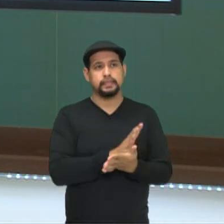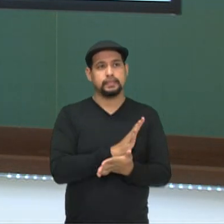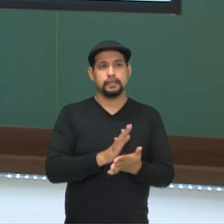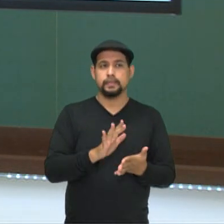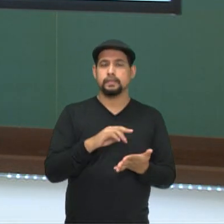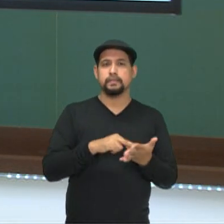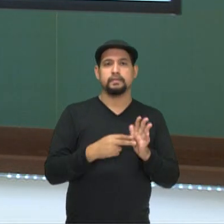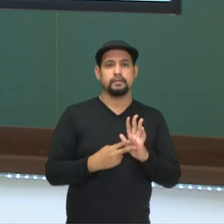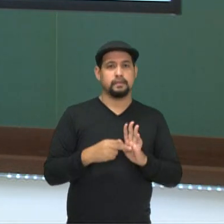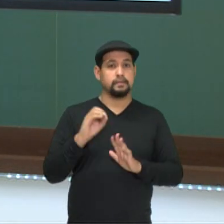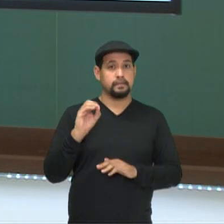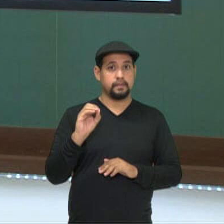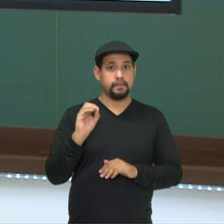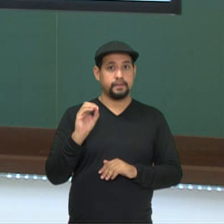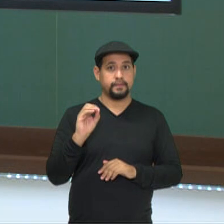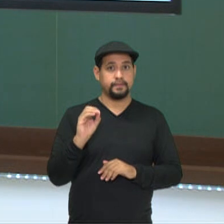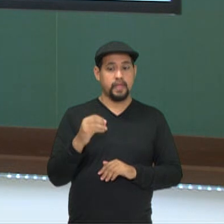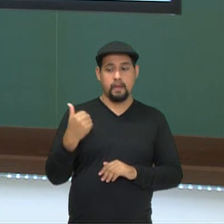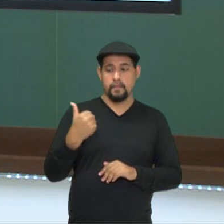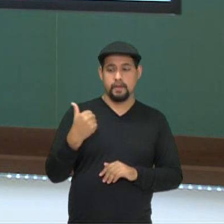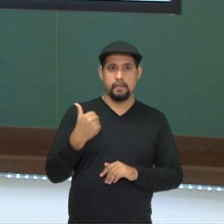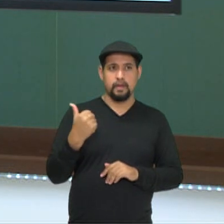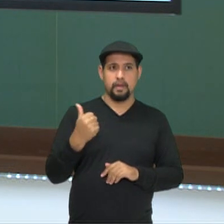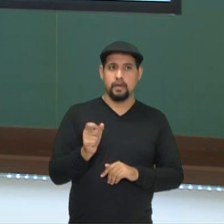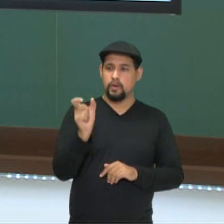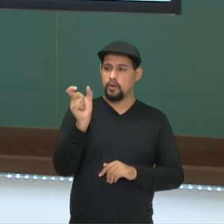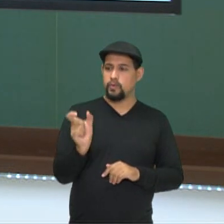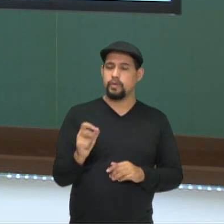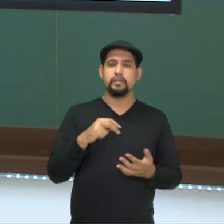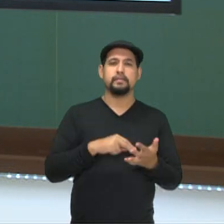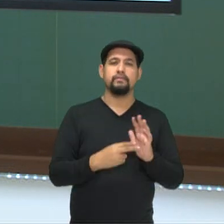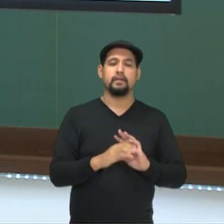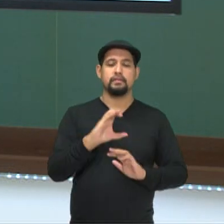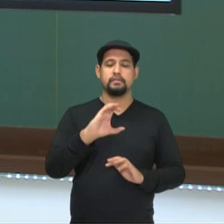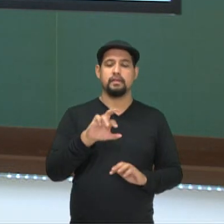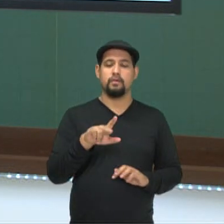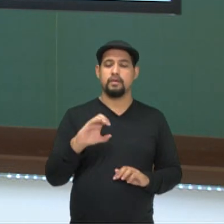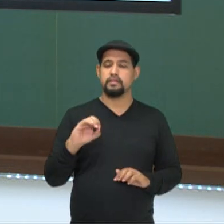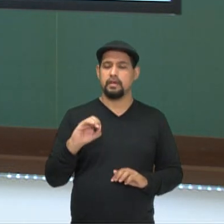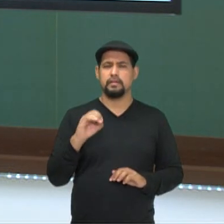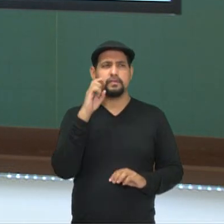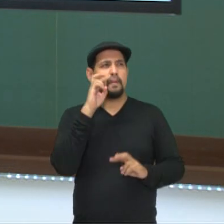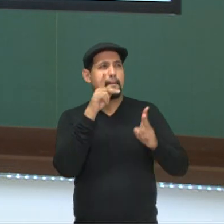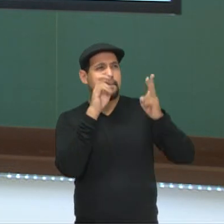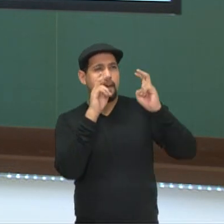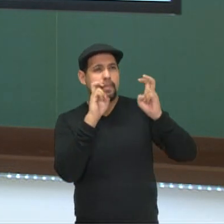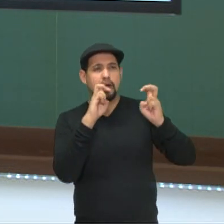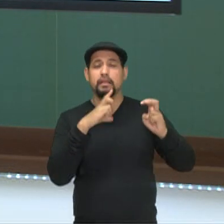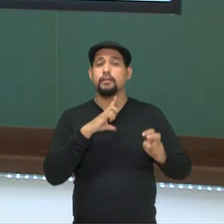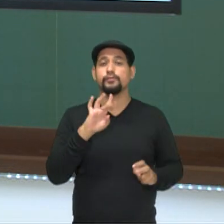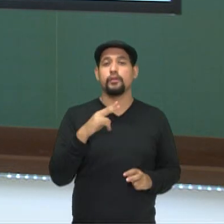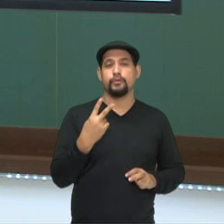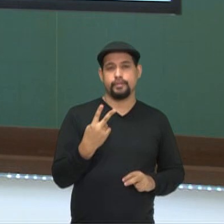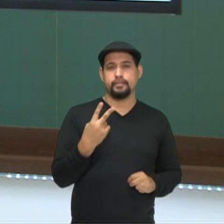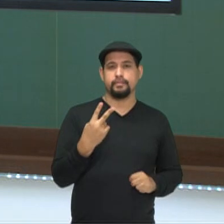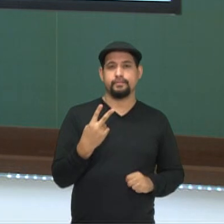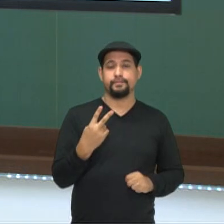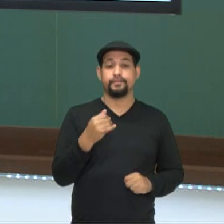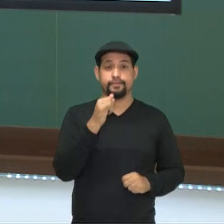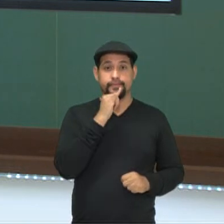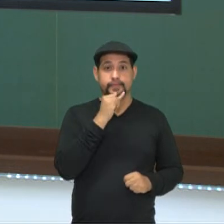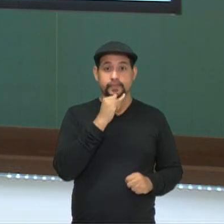alguns carinhas são zeros então aqui nessa primeira coluna eu tenho se igual a zero então se você reparar a equação ela só tem dois temos